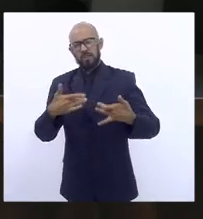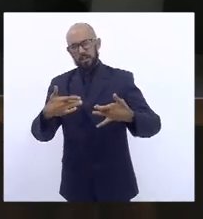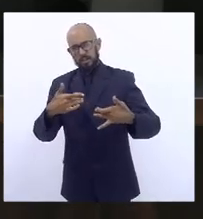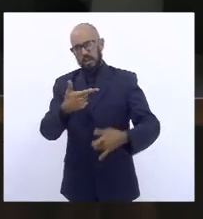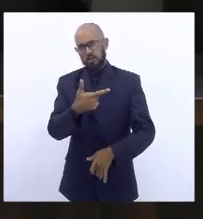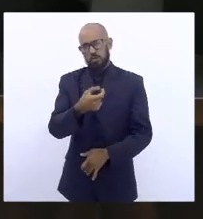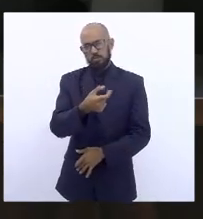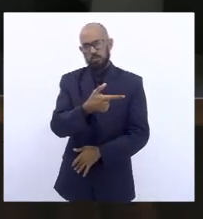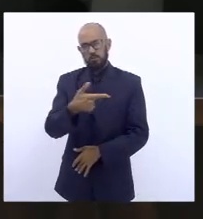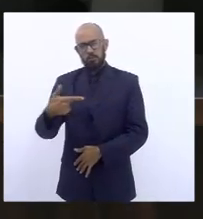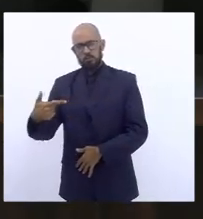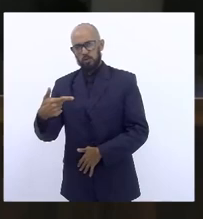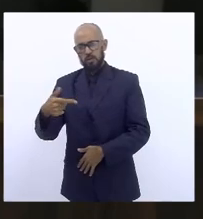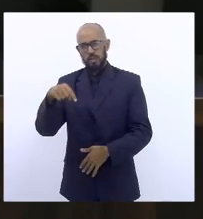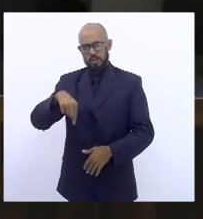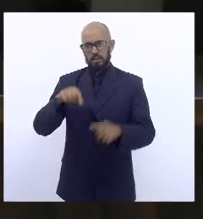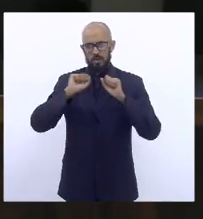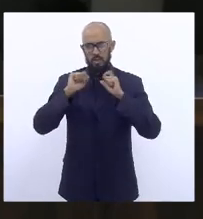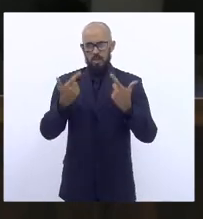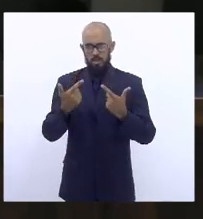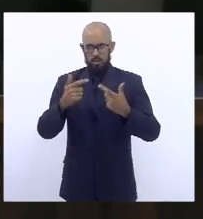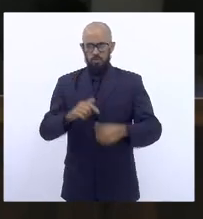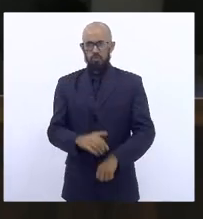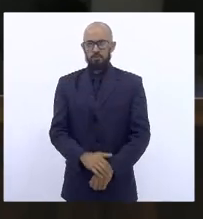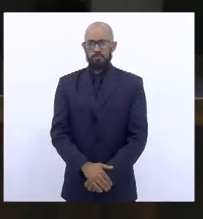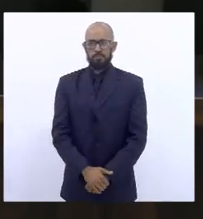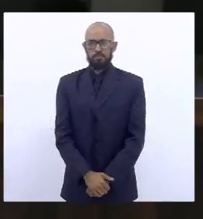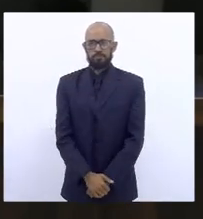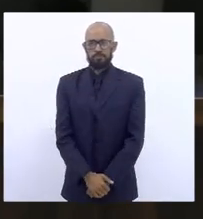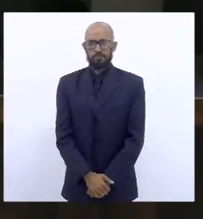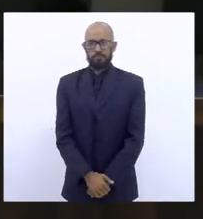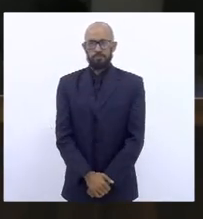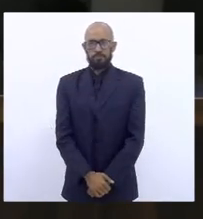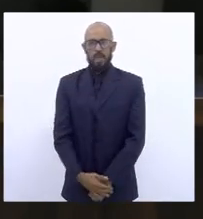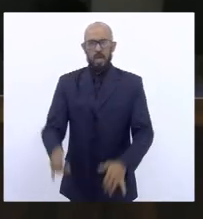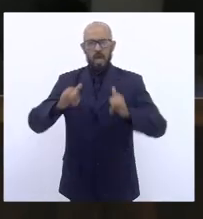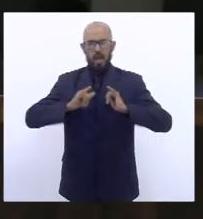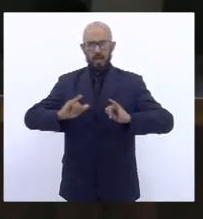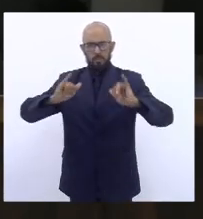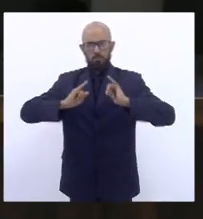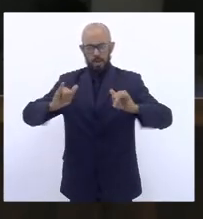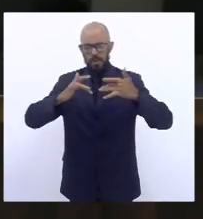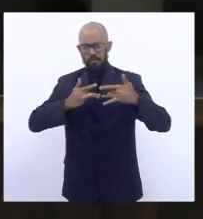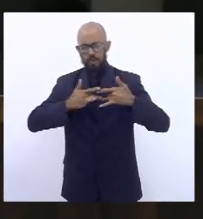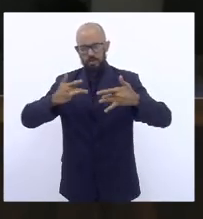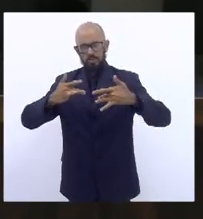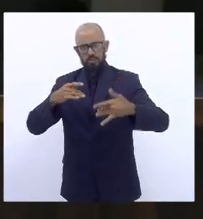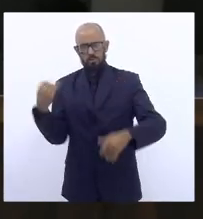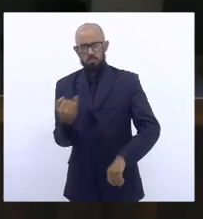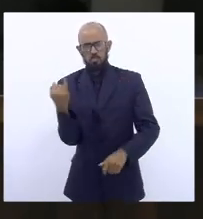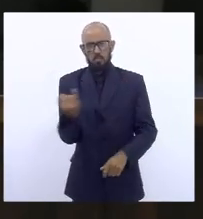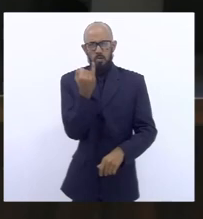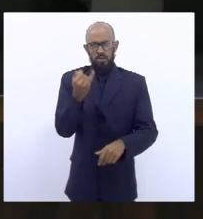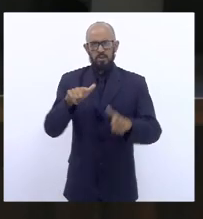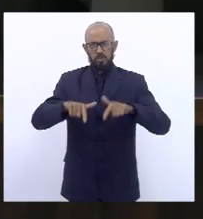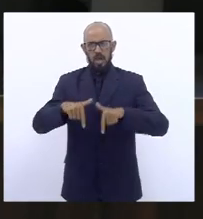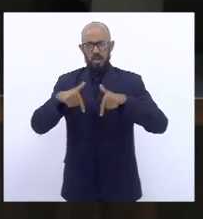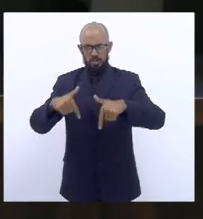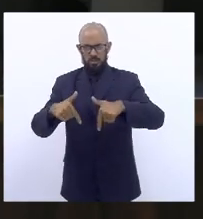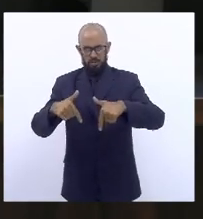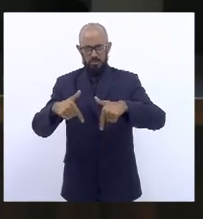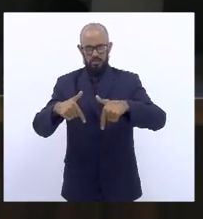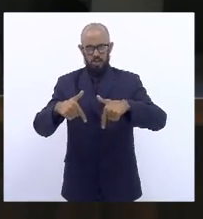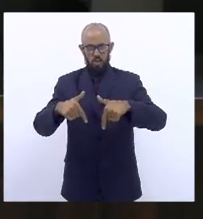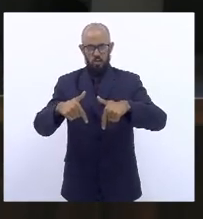Assembleia Legislativa do Estado do Rio de Janeiro. A campanha da Fraternidade é uma importante iniciativa